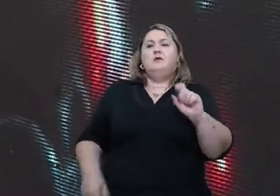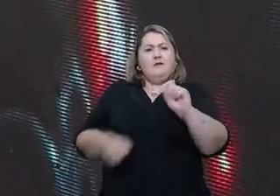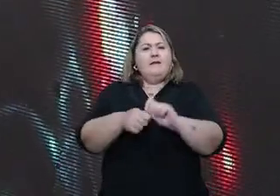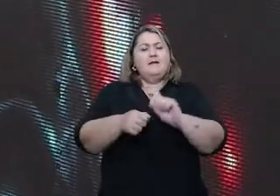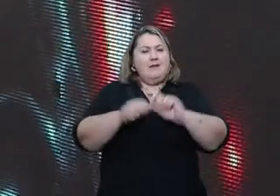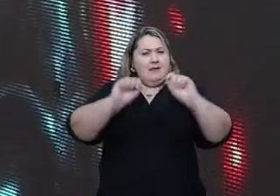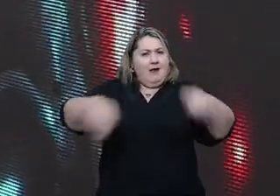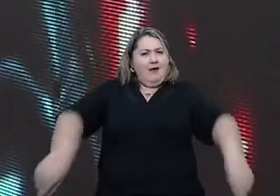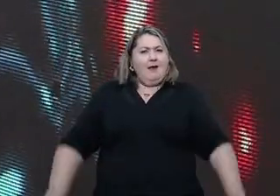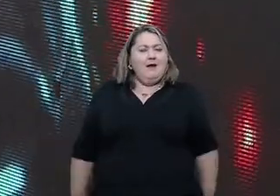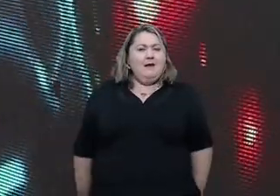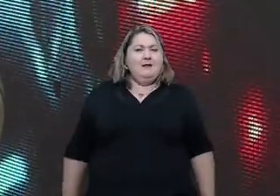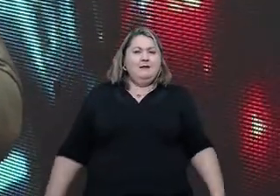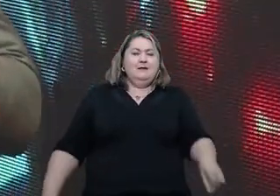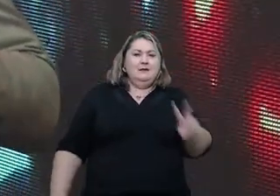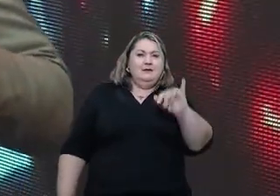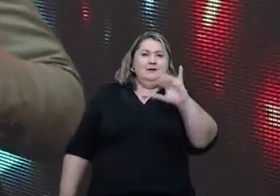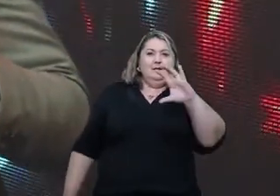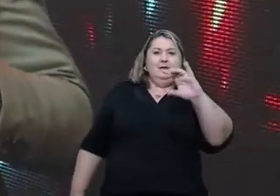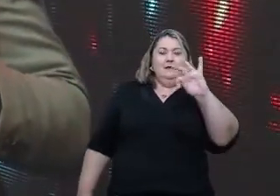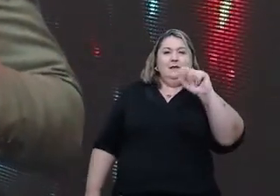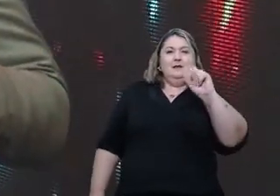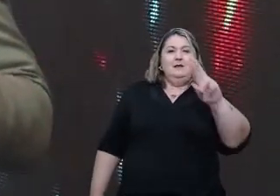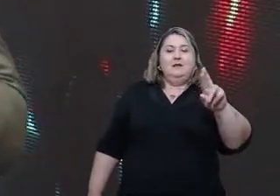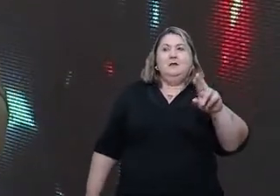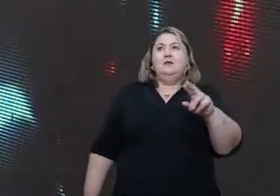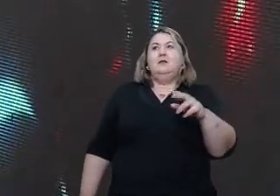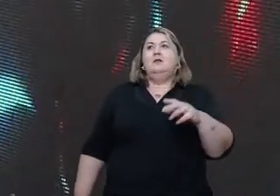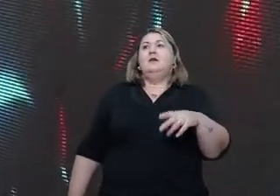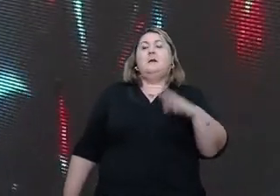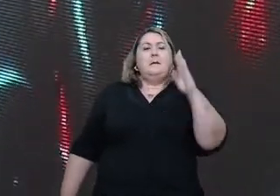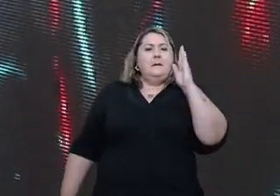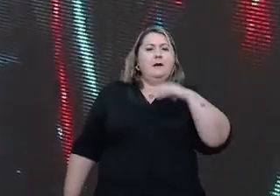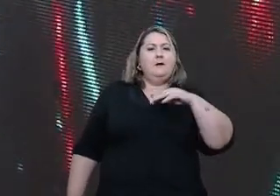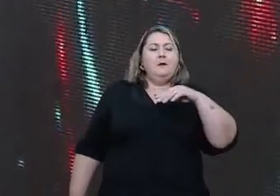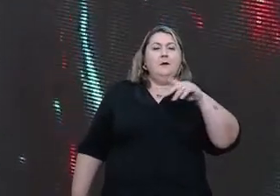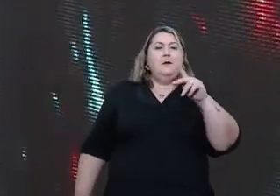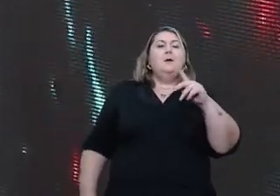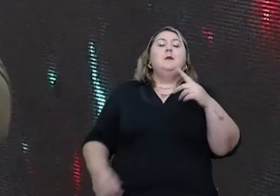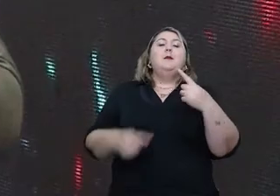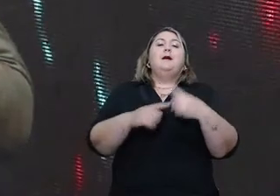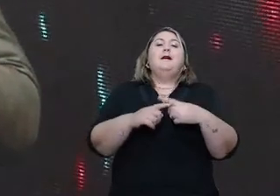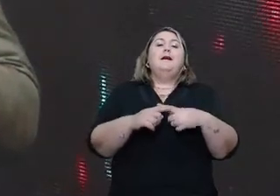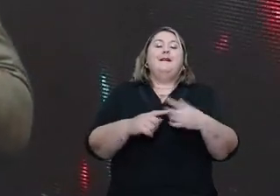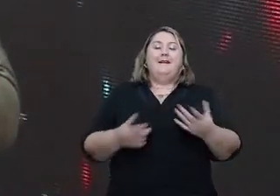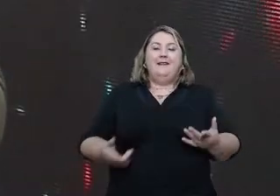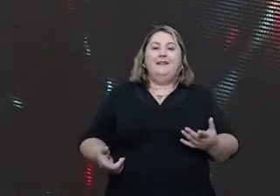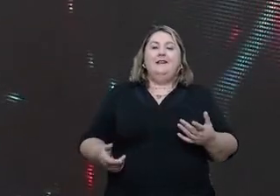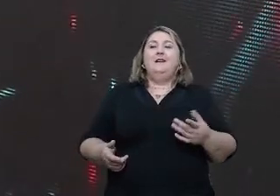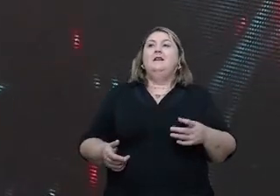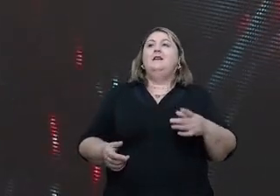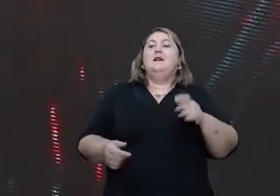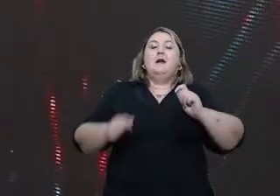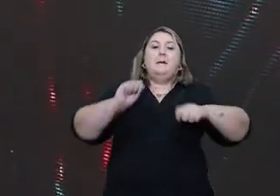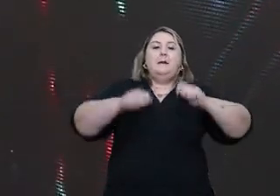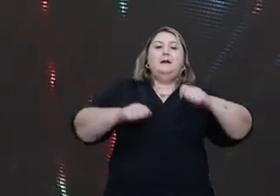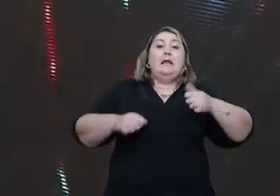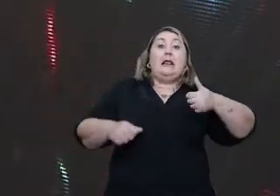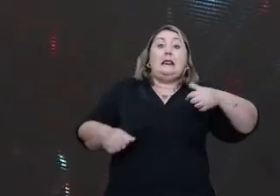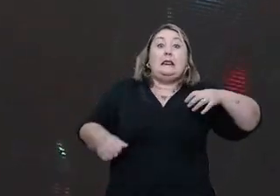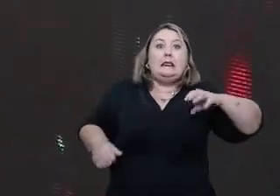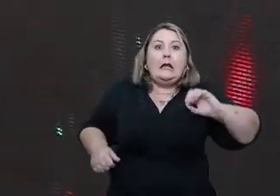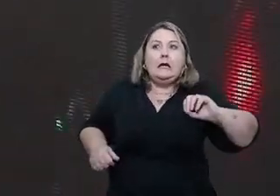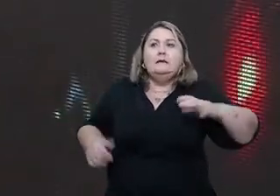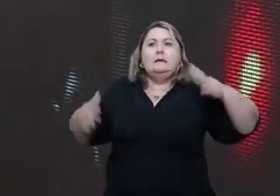Fazer? Muito legal, dá pra fazer, Vitor. Vitor acabou de pedir novamente maus bocados aí, Vitão. Tamo junto nessa. A banda é nota